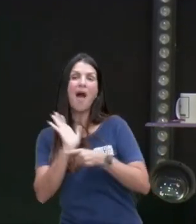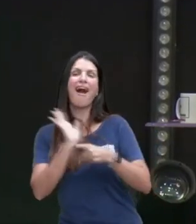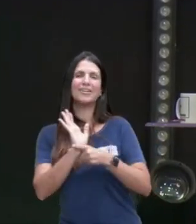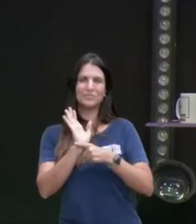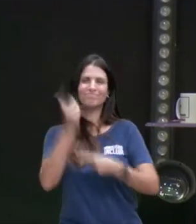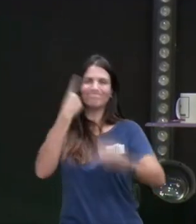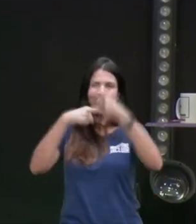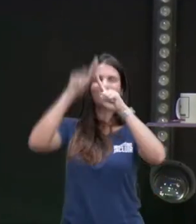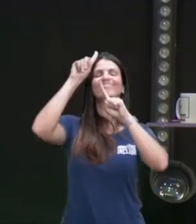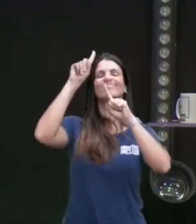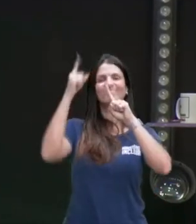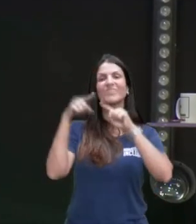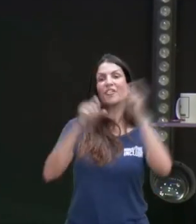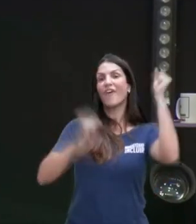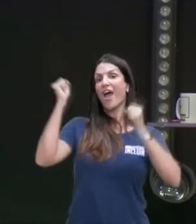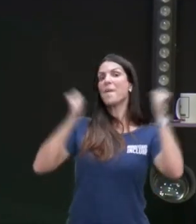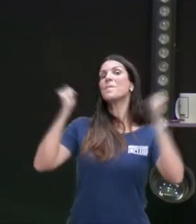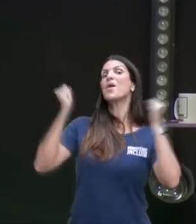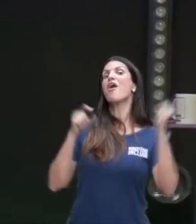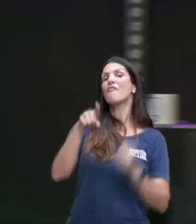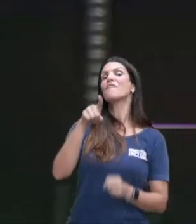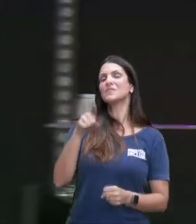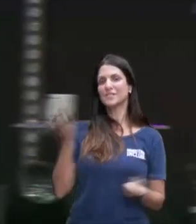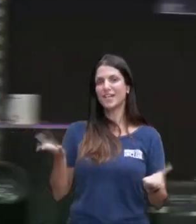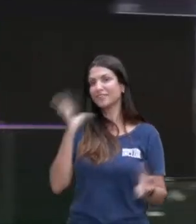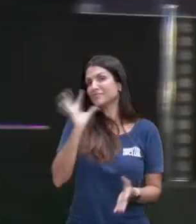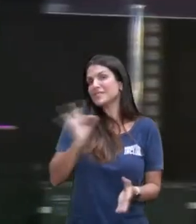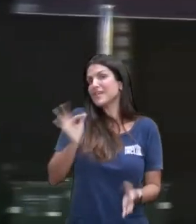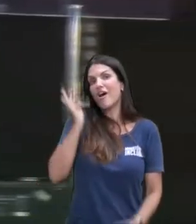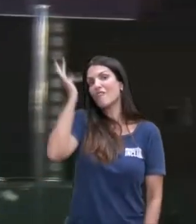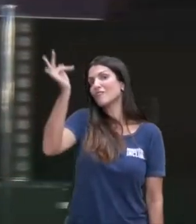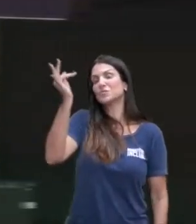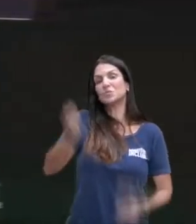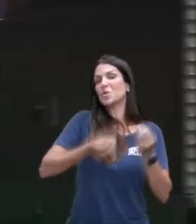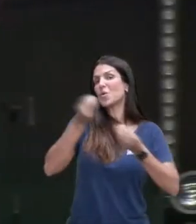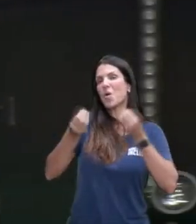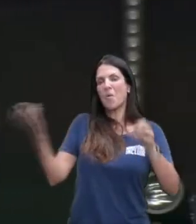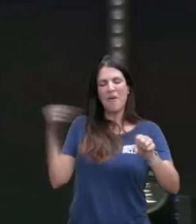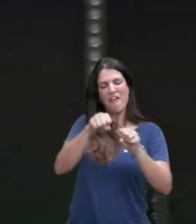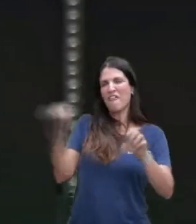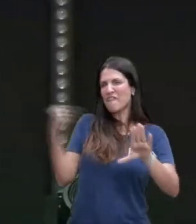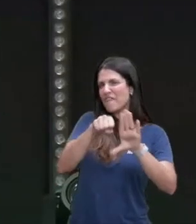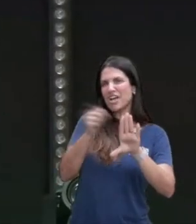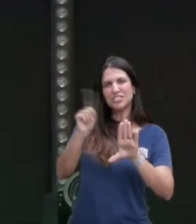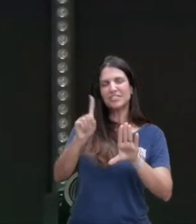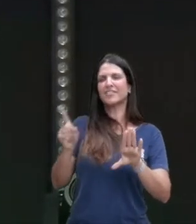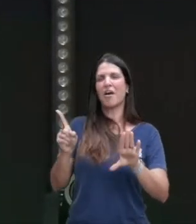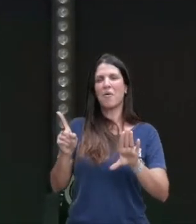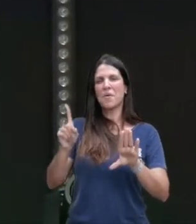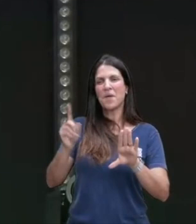ficar com a empresa para você e quiser melhor portuguesa da sua vida você nunca sabe o dia de amanhã não fecha a porta